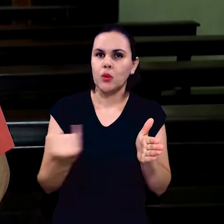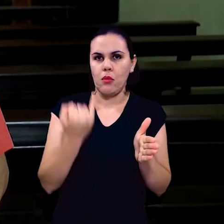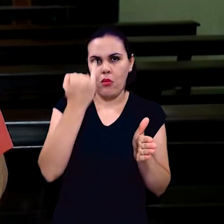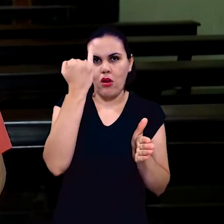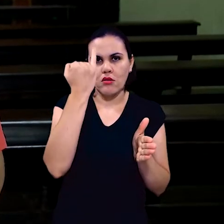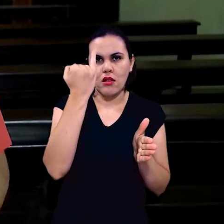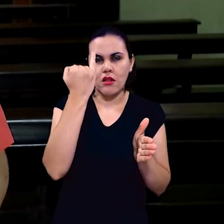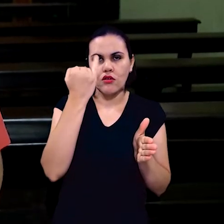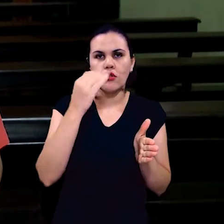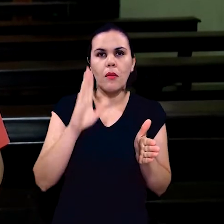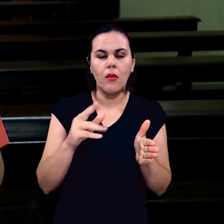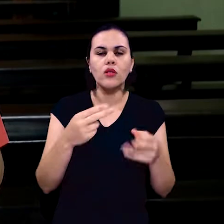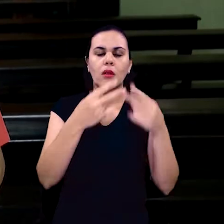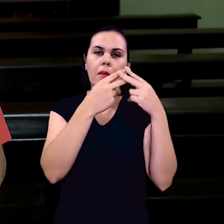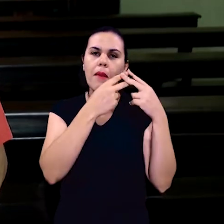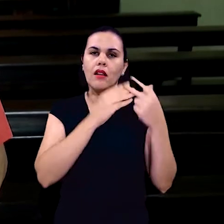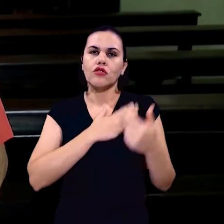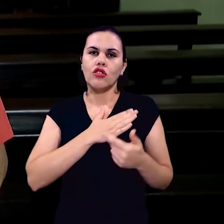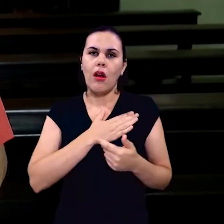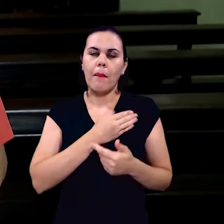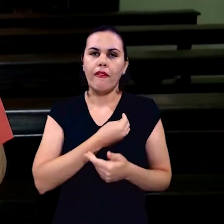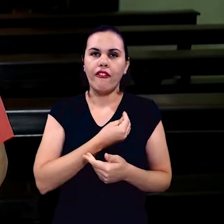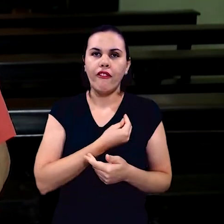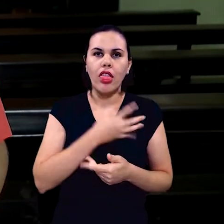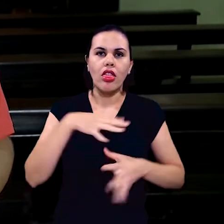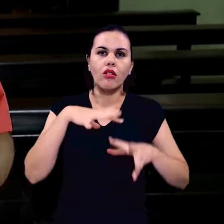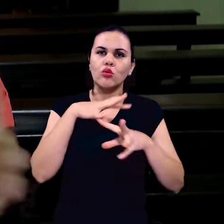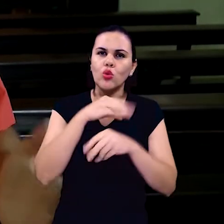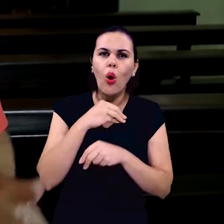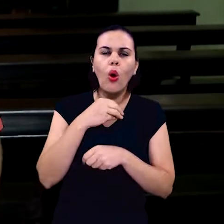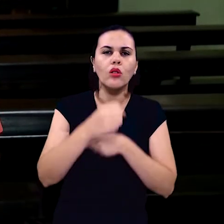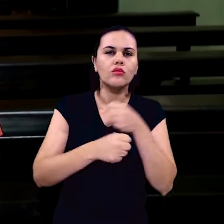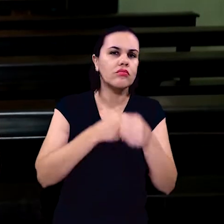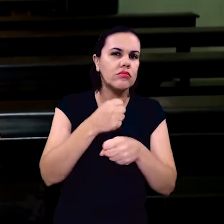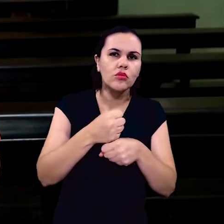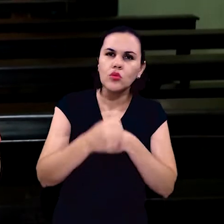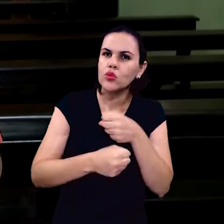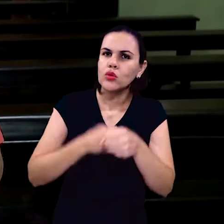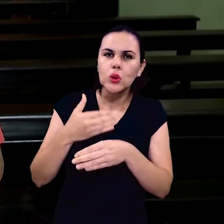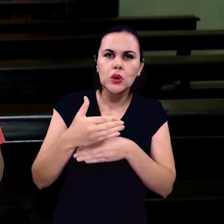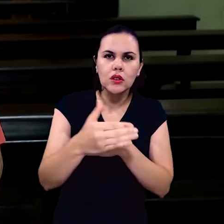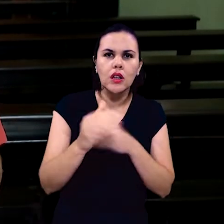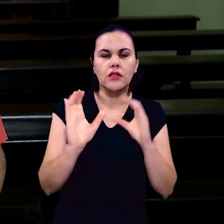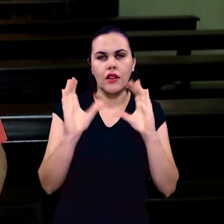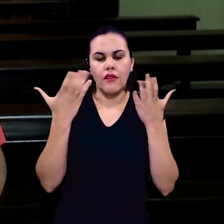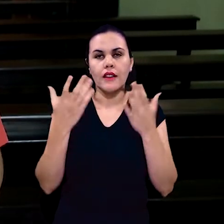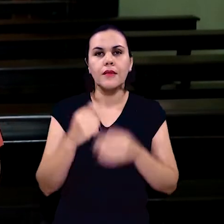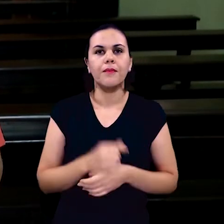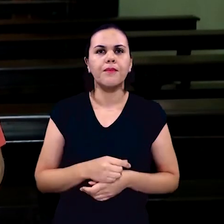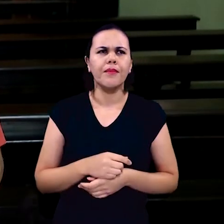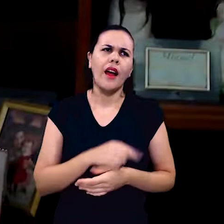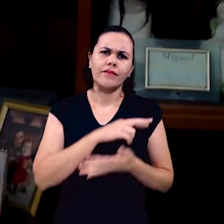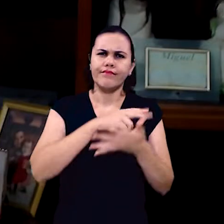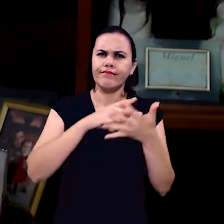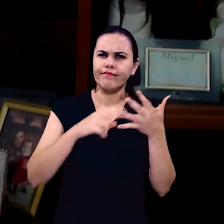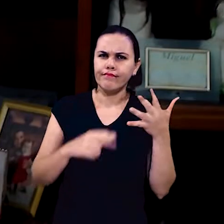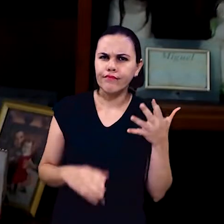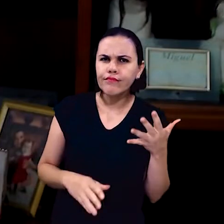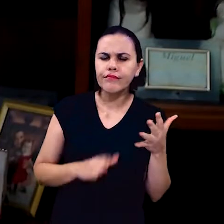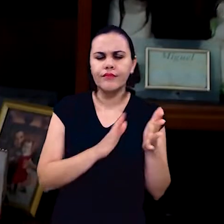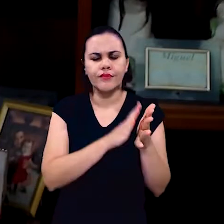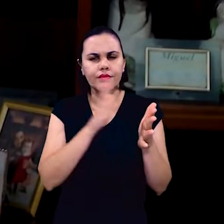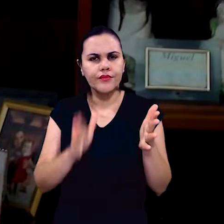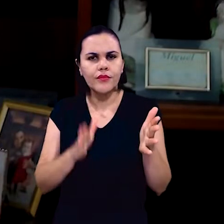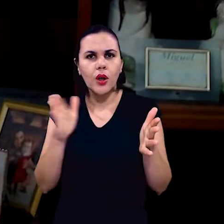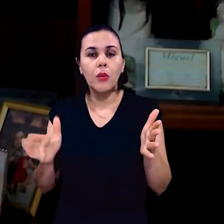de grande importância, um momento muito marcante aí entre todos os outros que a festa nos traz e nos proporciona. São vários,